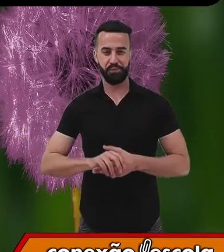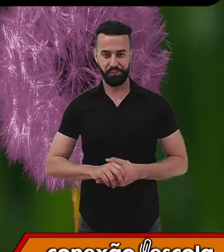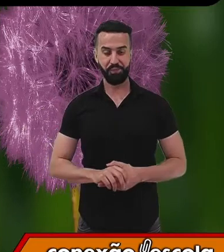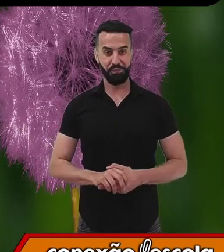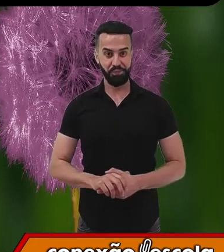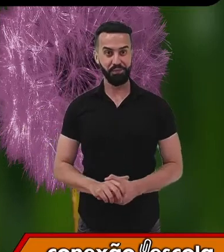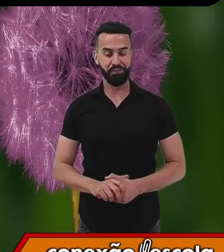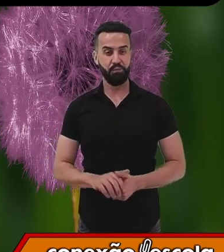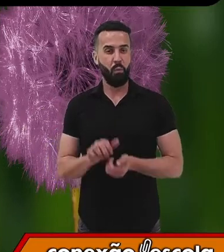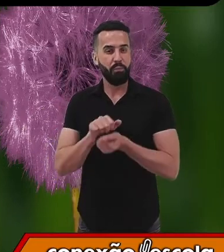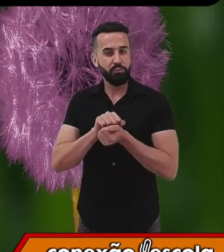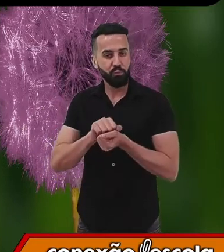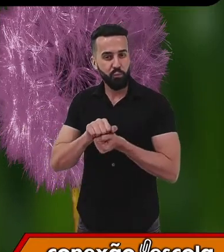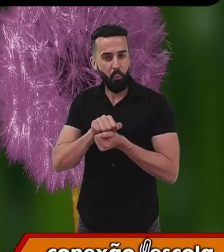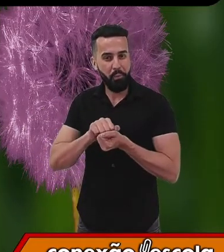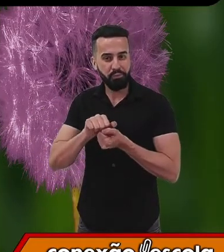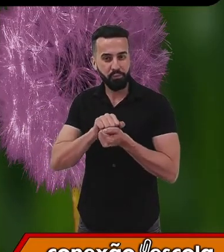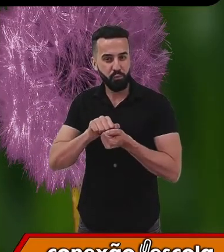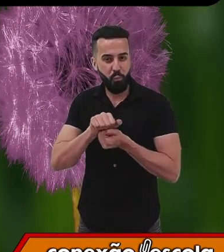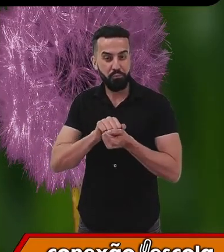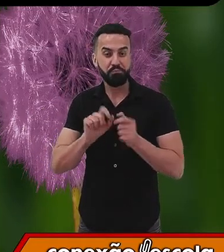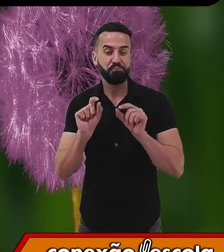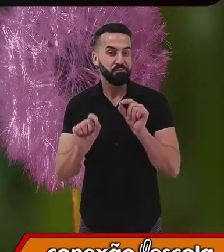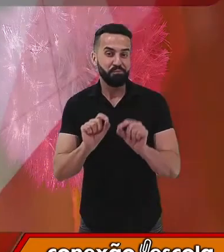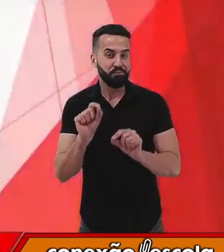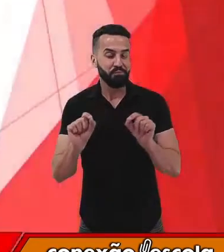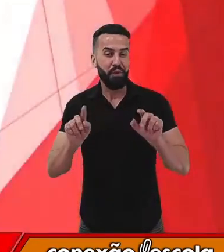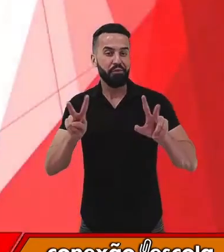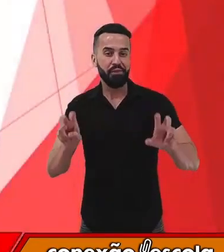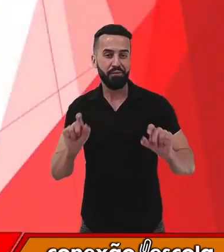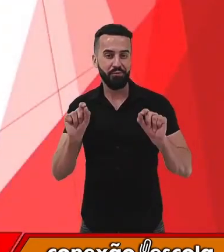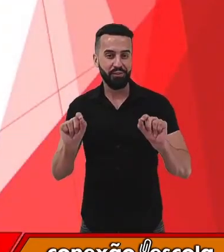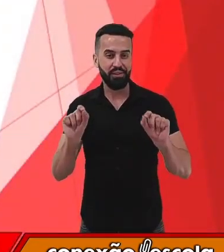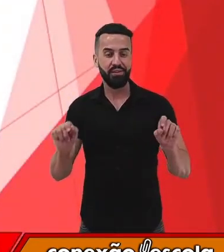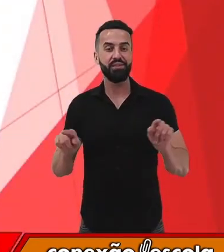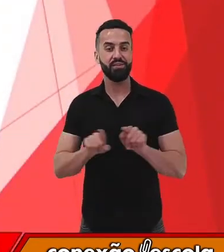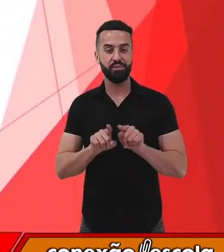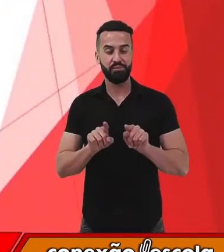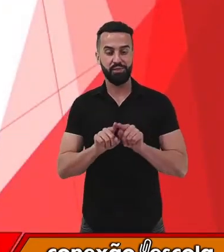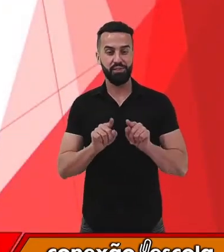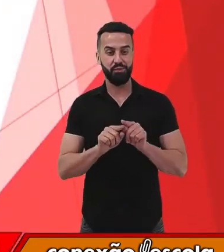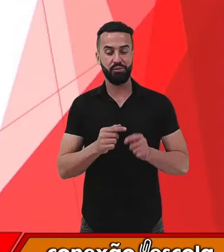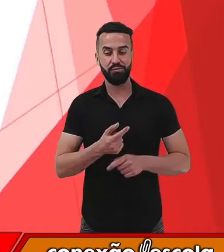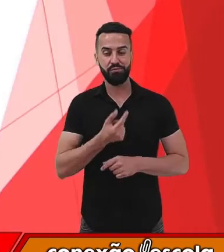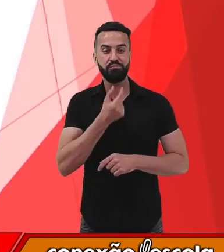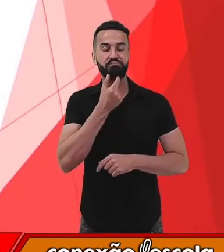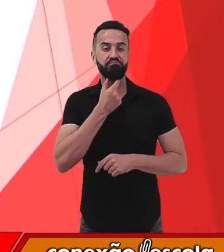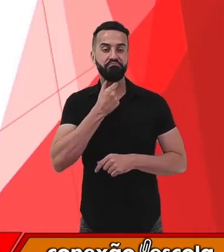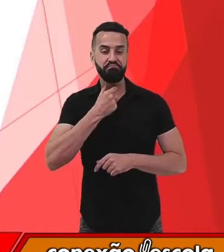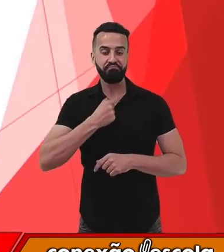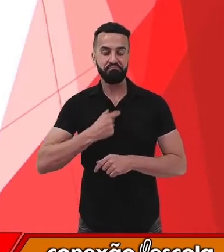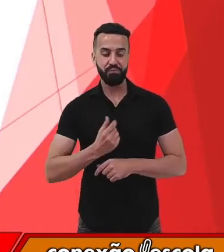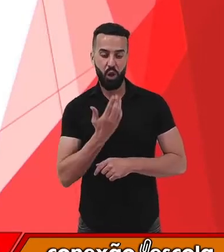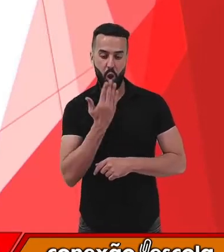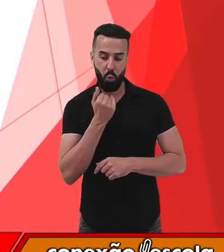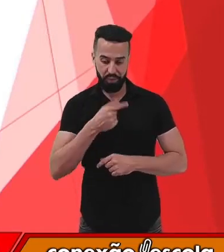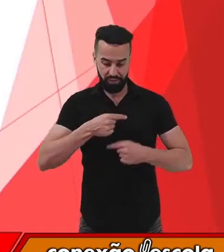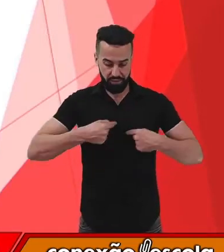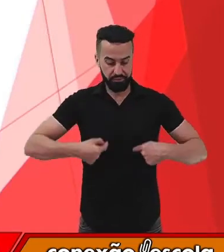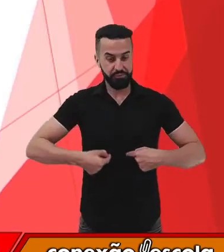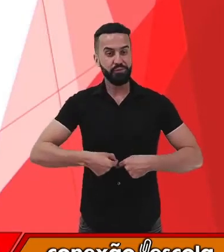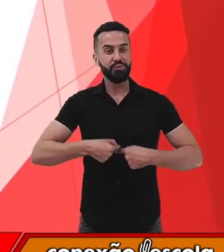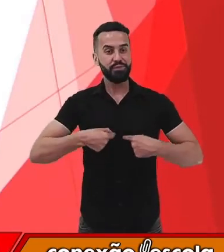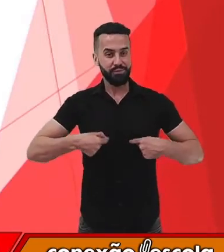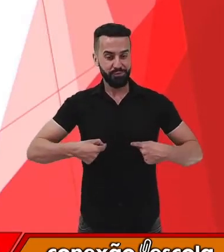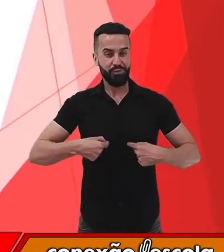Falando em mastigação, podemos falar no sistema digestório. O sistema digestório é formado por alguns